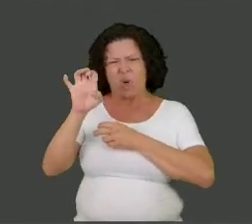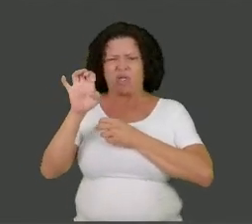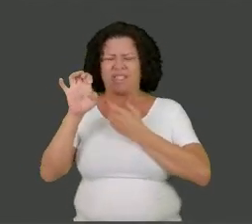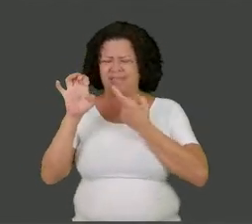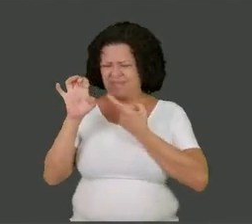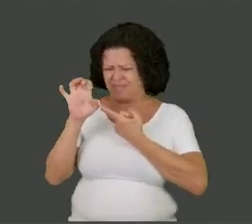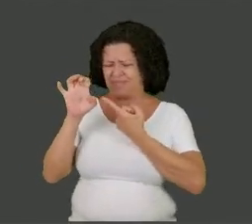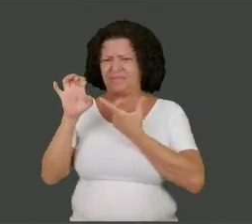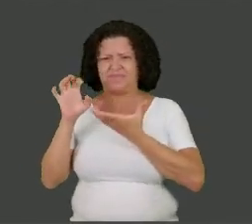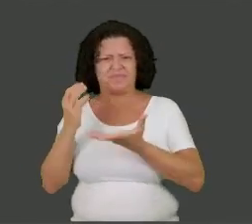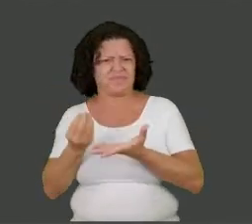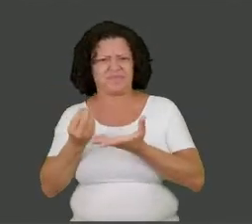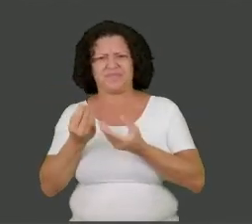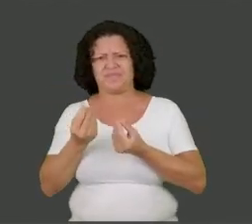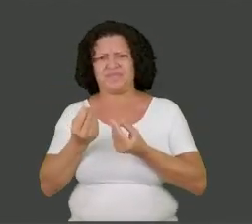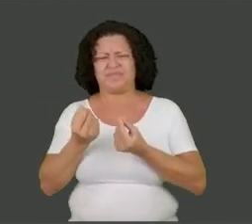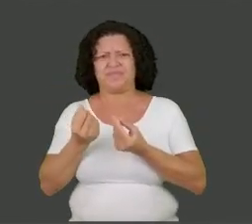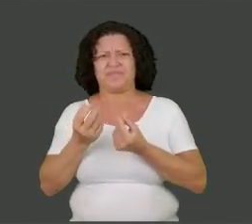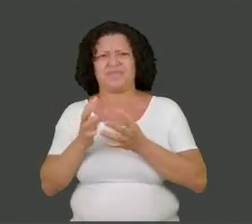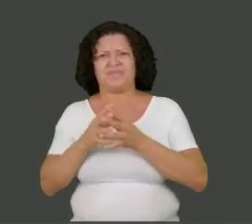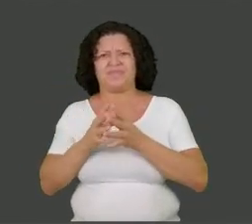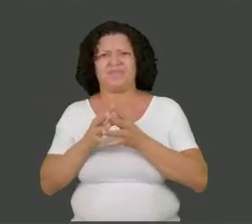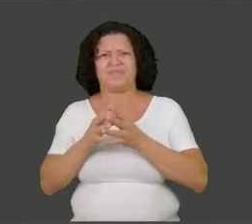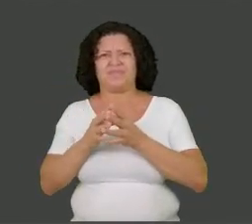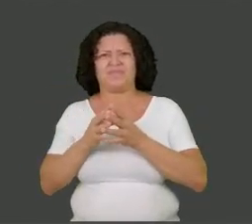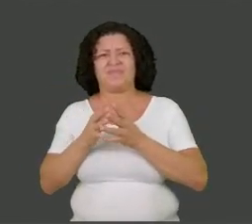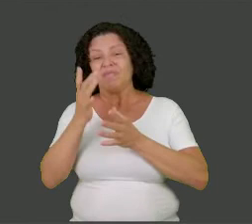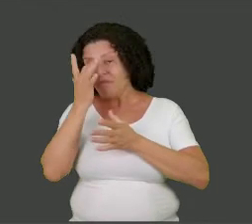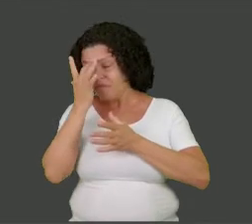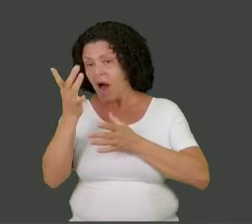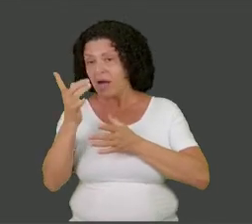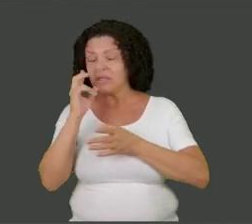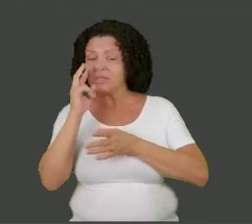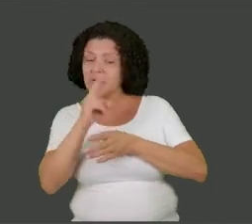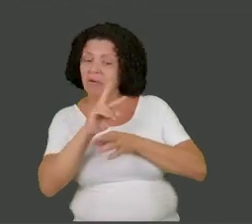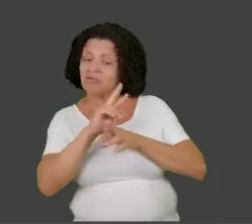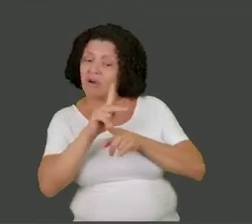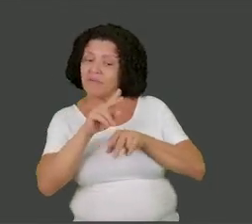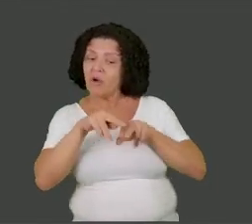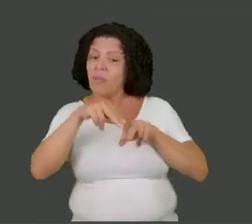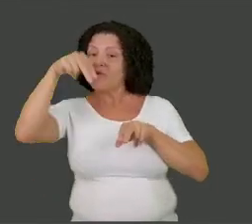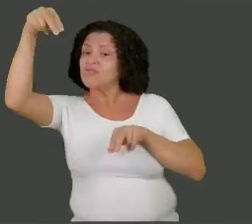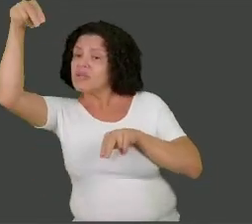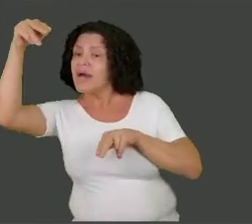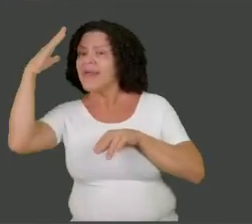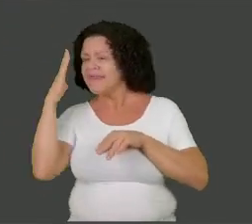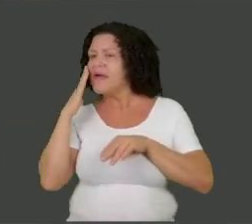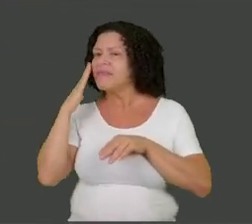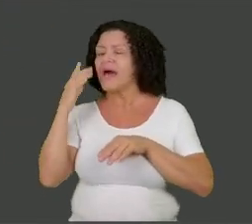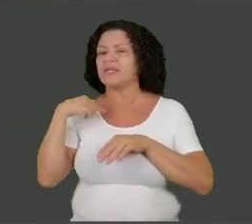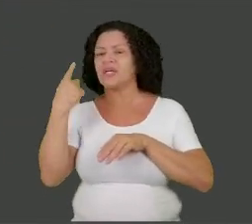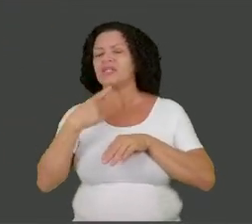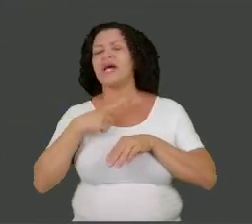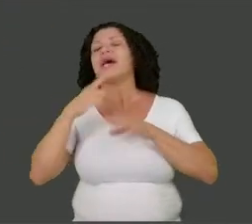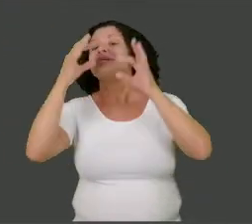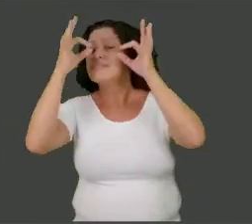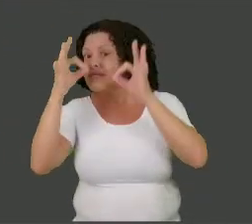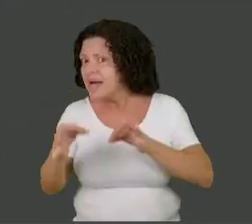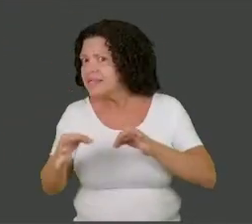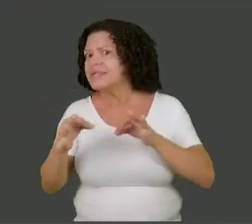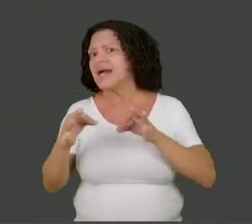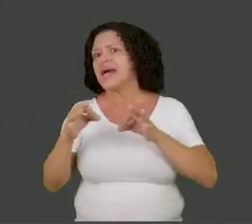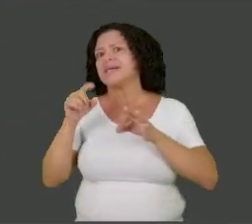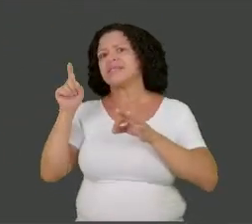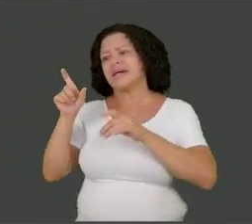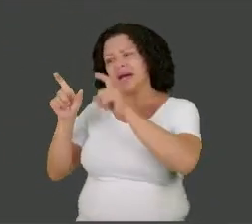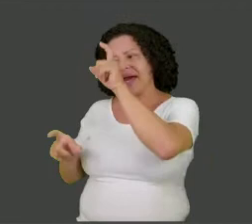esse olhar, né, tudo fica um pouco mais fácil, né? Nós temos a certeza de que